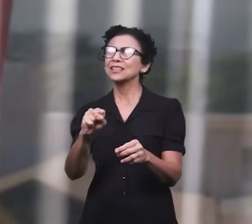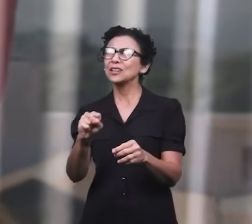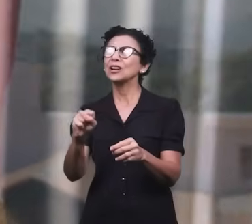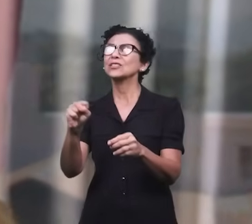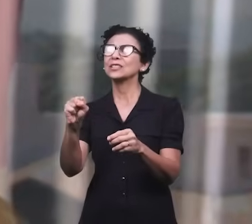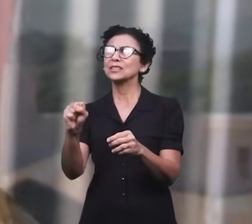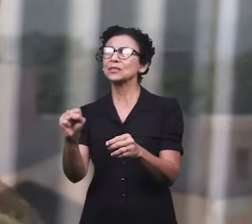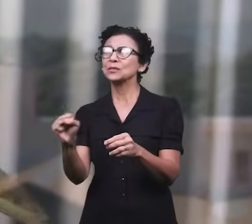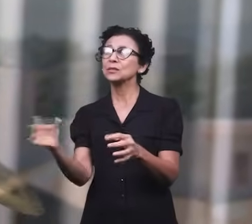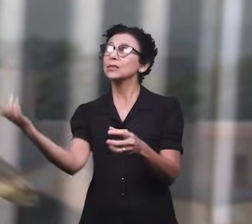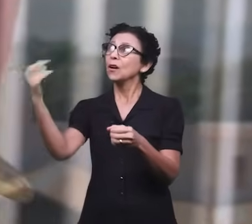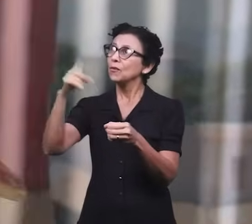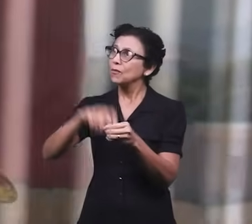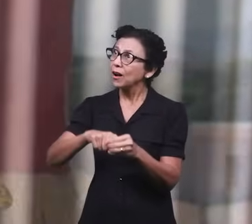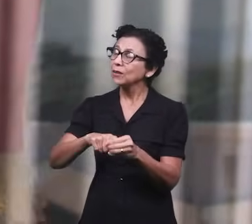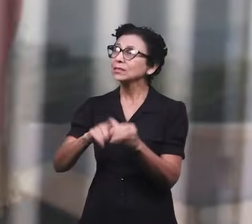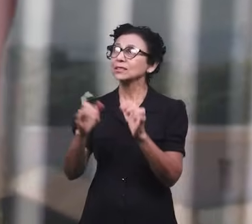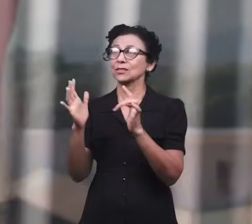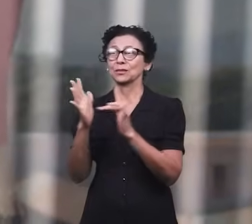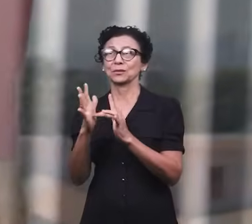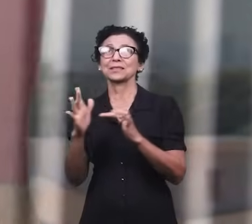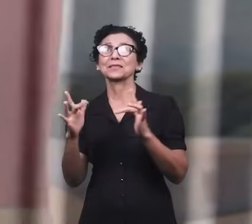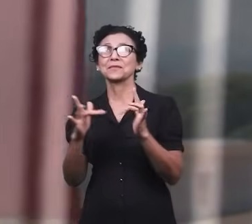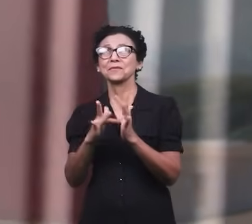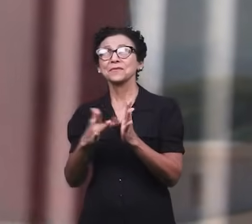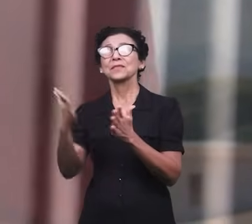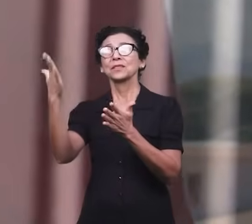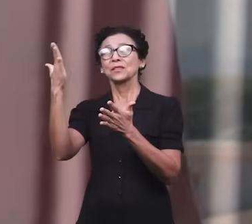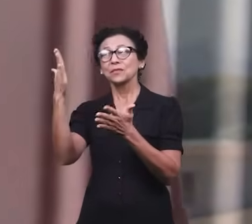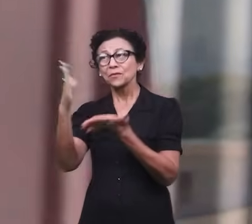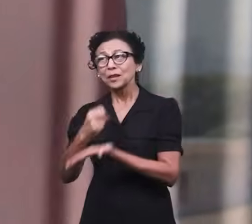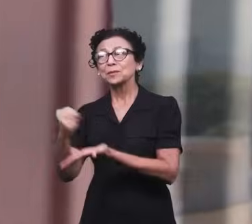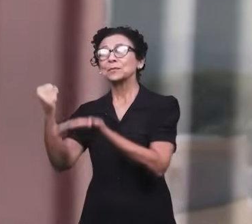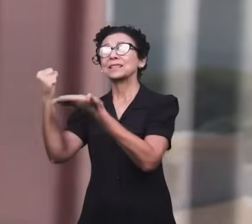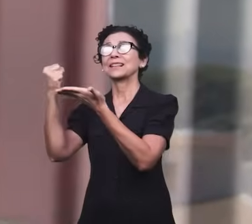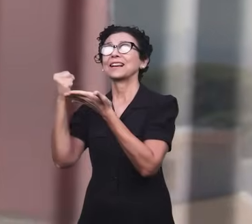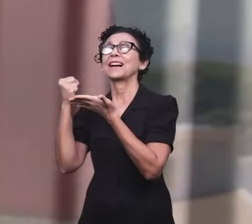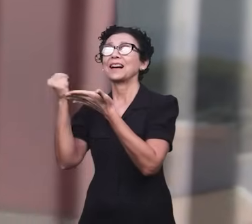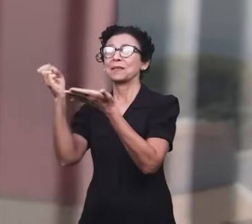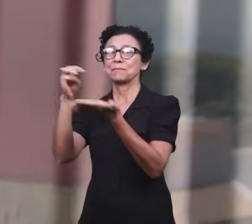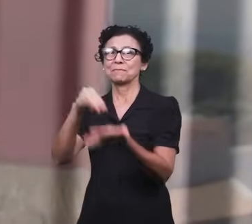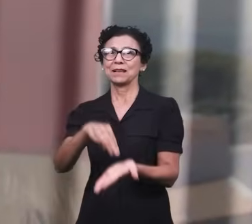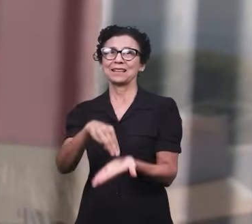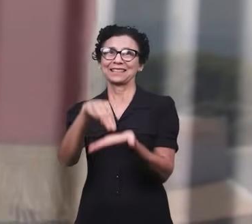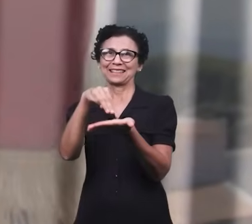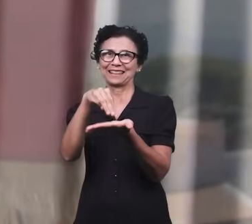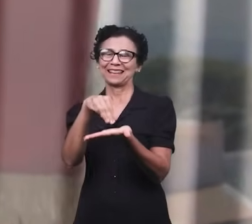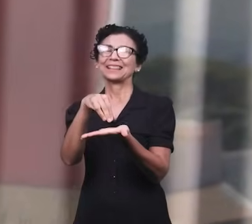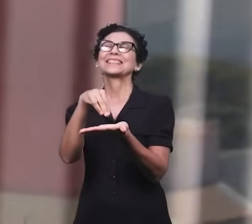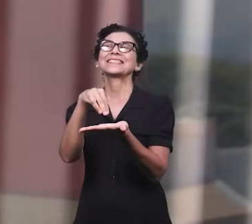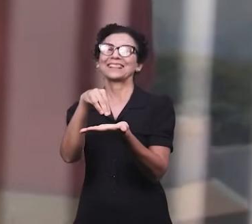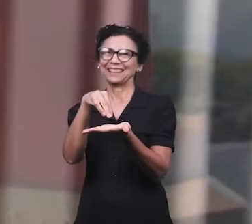Parabéns, Senhor Jesus, vem nos buscar.